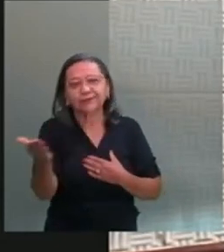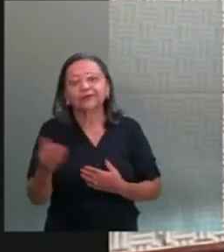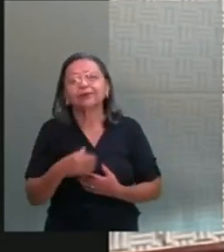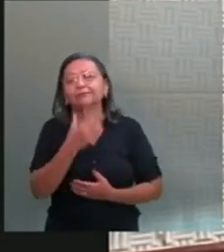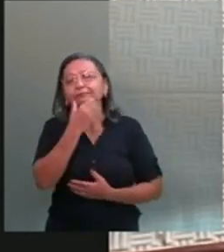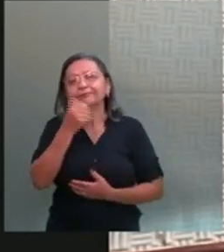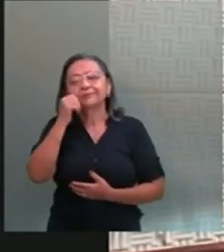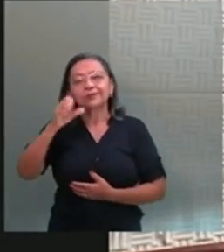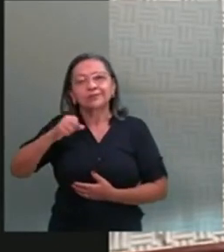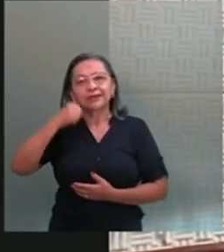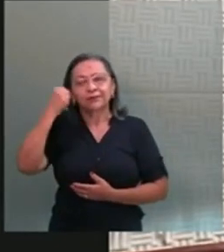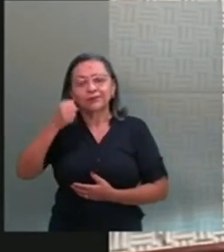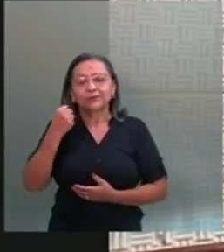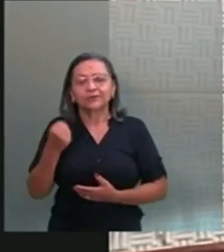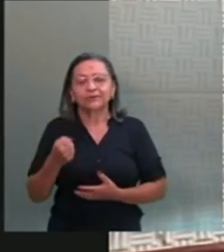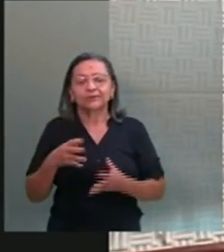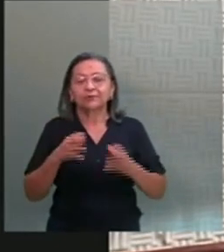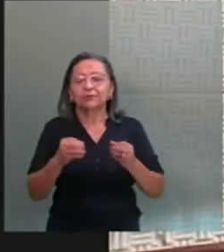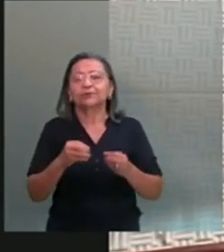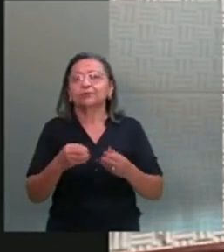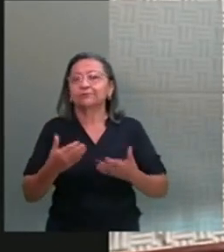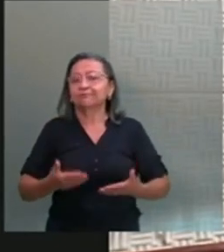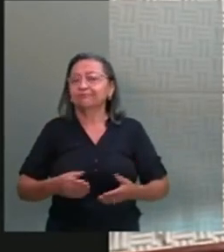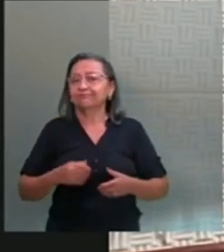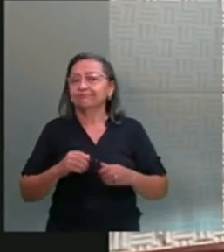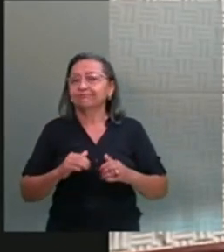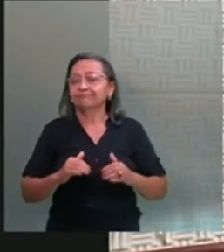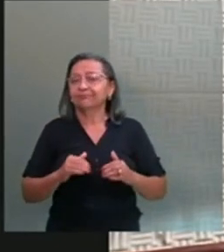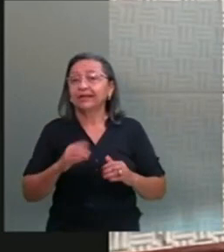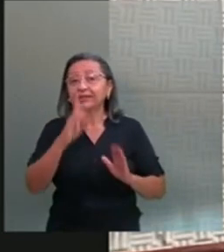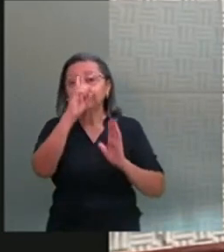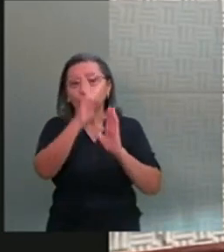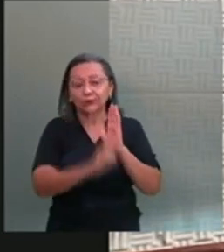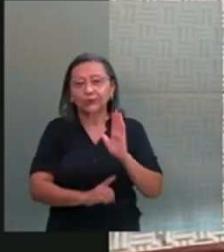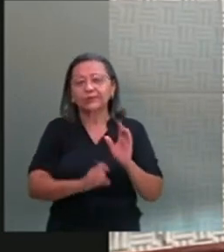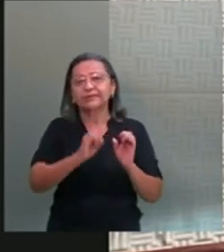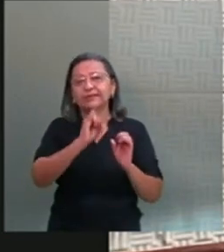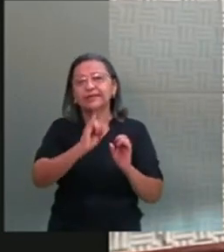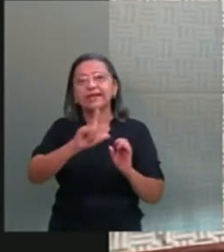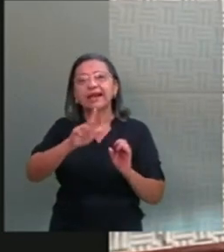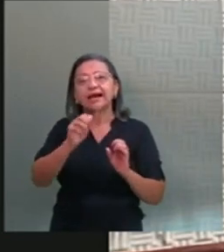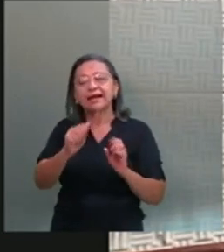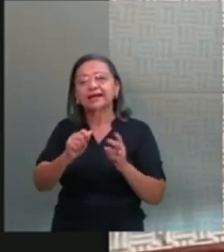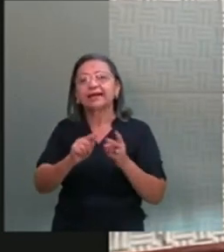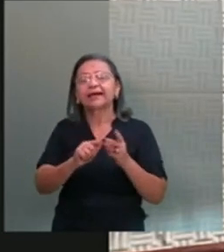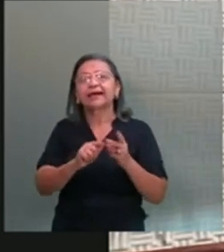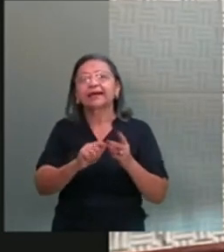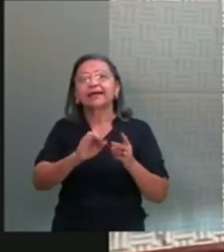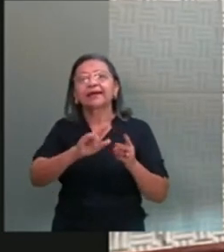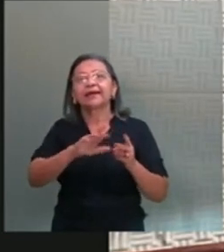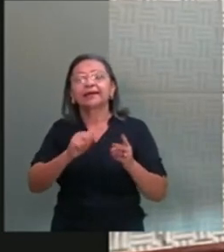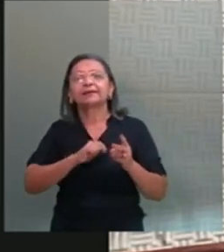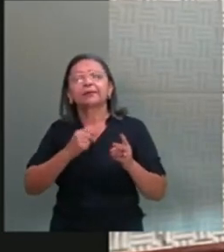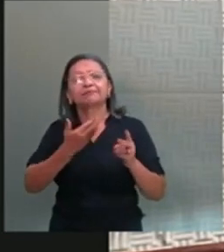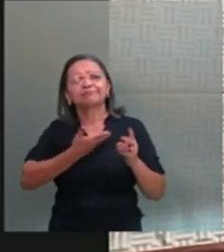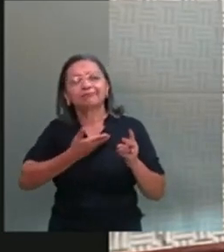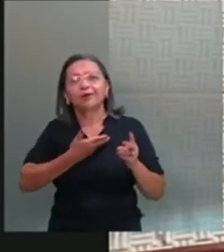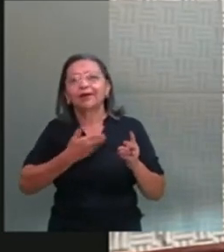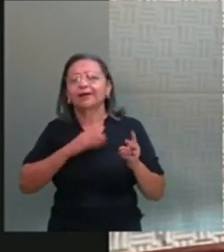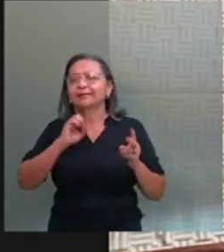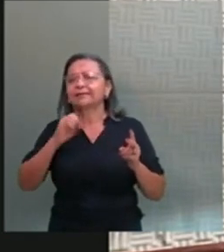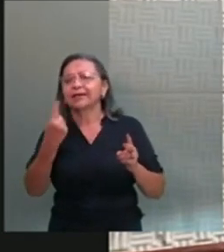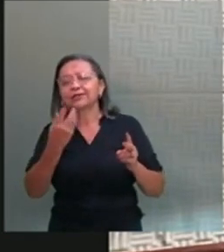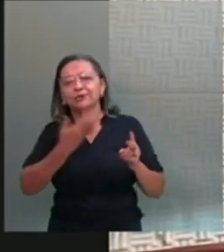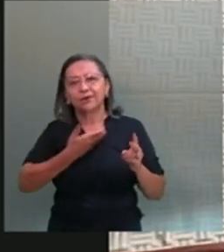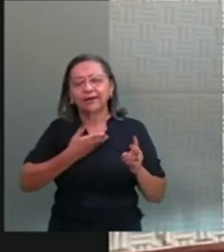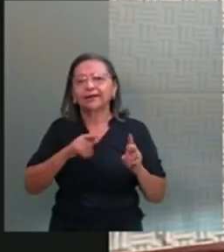senadoras, senhores senadores, prezadas diretoras Ilana Trombica e Érica Seulin, prezados colegas,